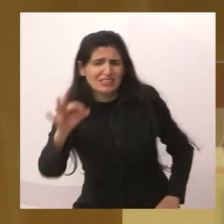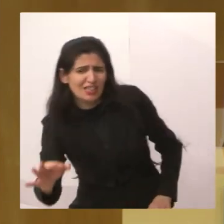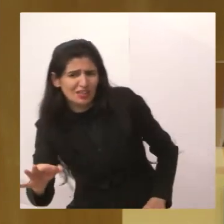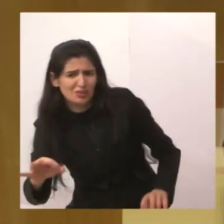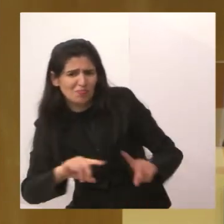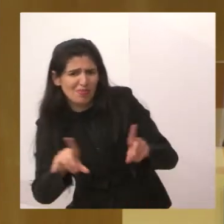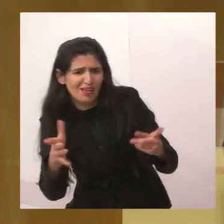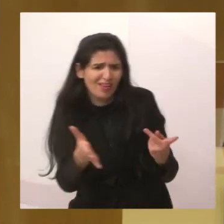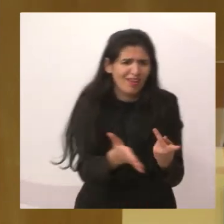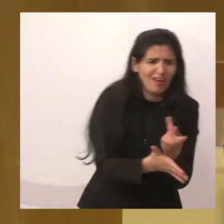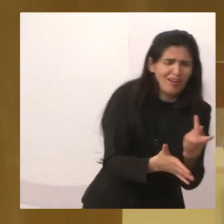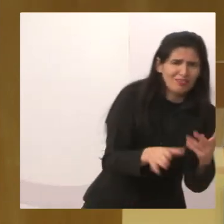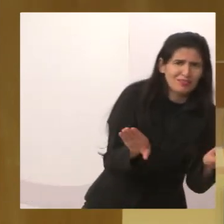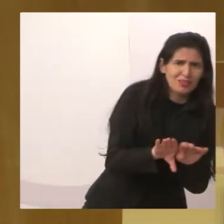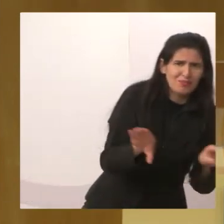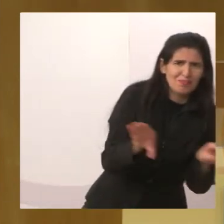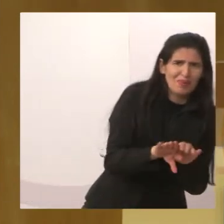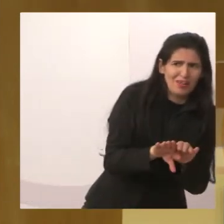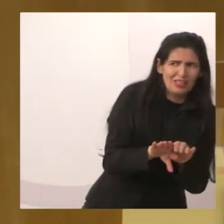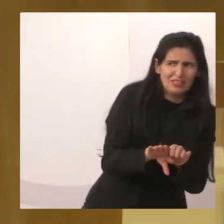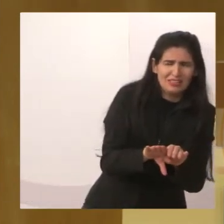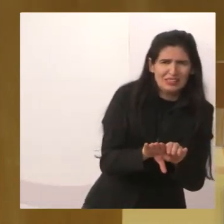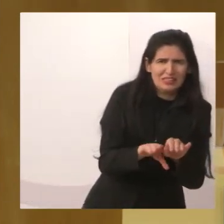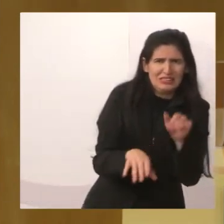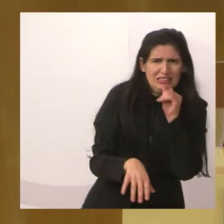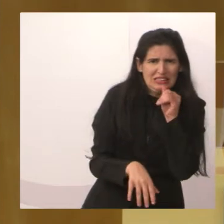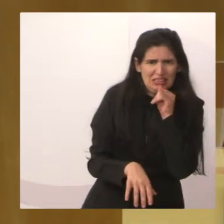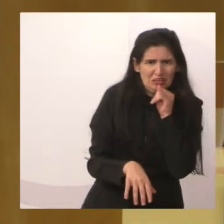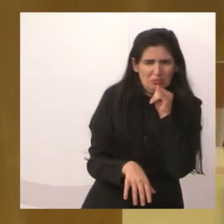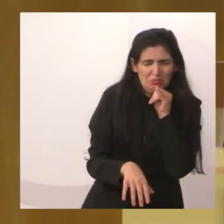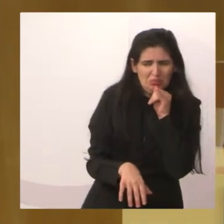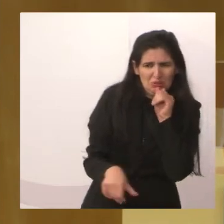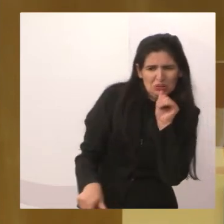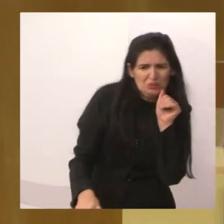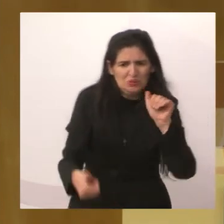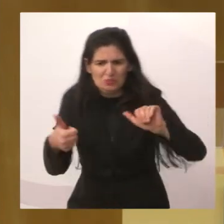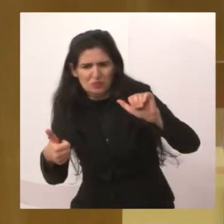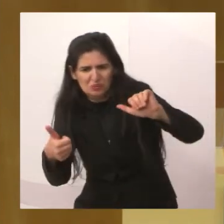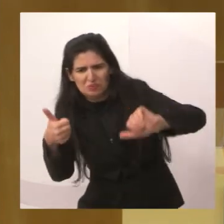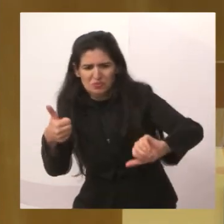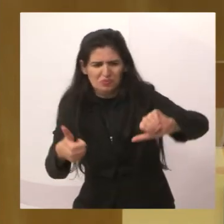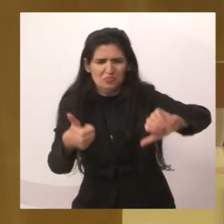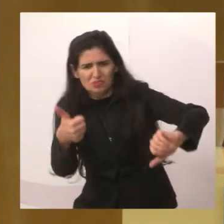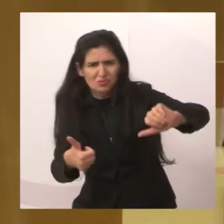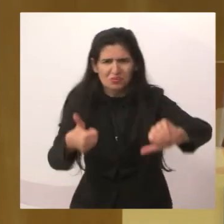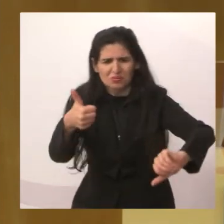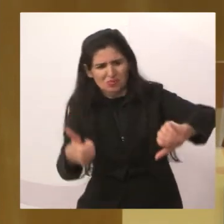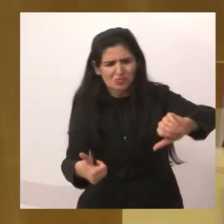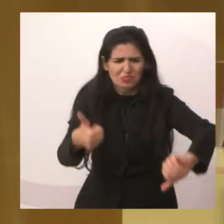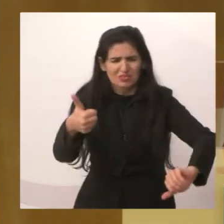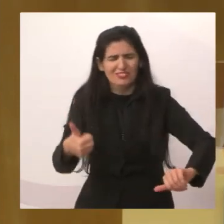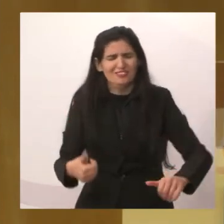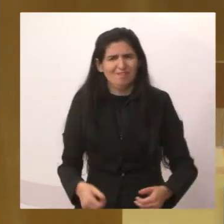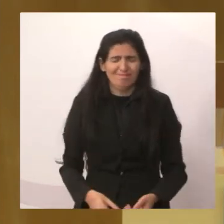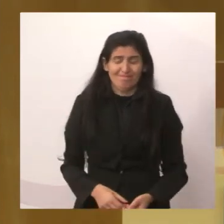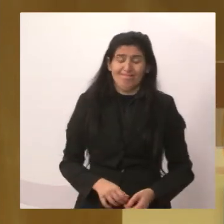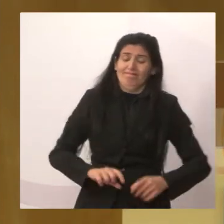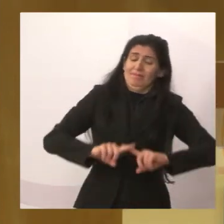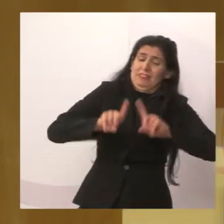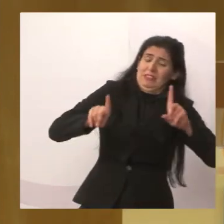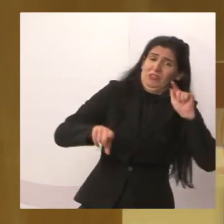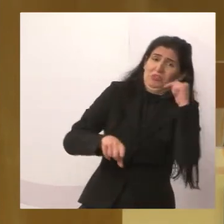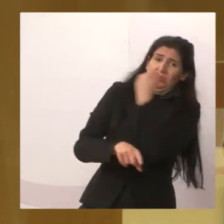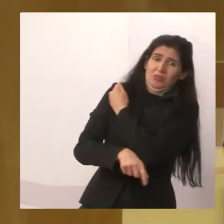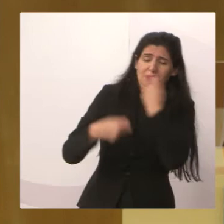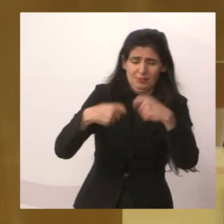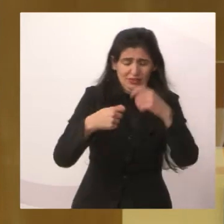mas quando está para um lado está bom, quando está para o outro está ruim. Então, a gente tem que ficar muito atento em relação a isso, né, mas a gente tem que acreditar,